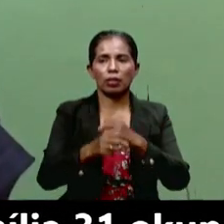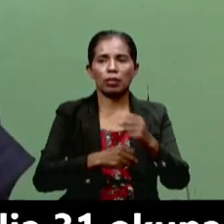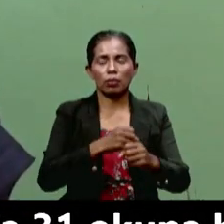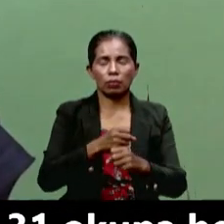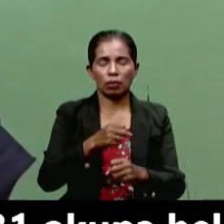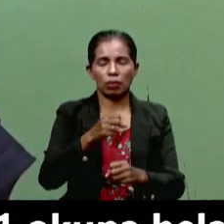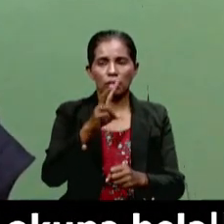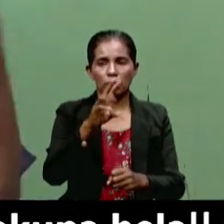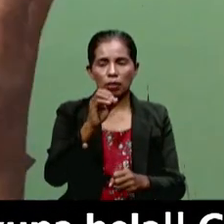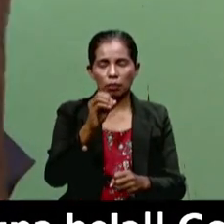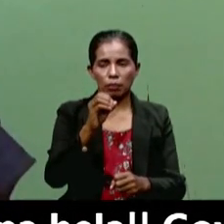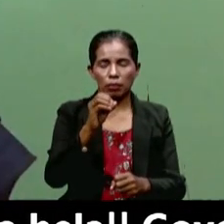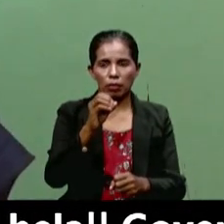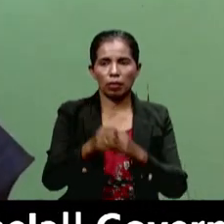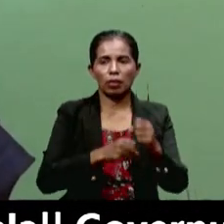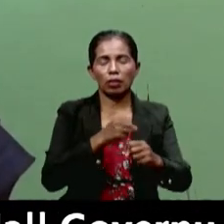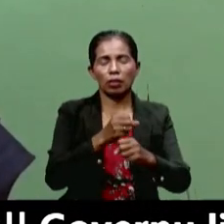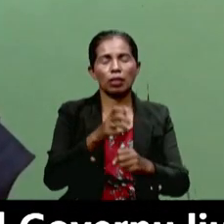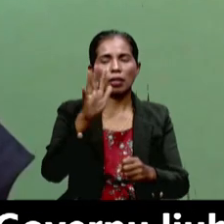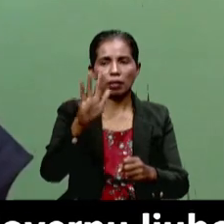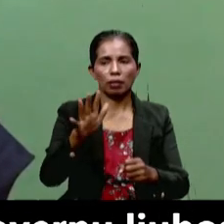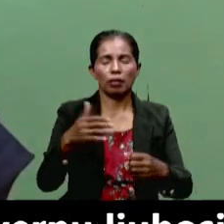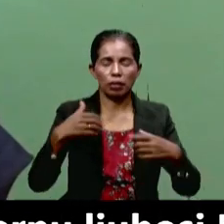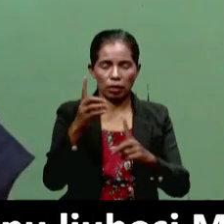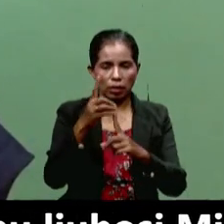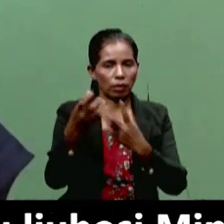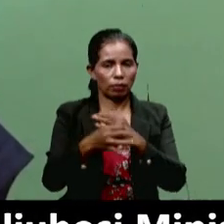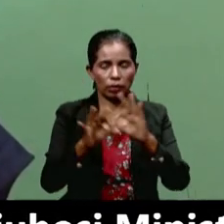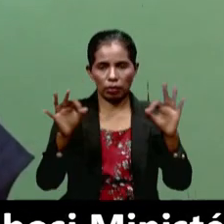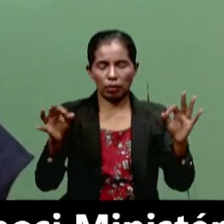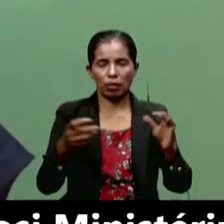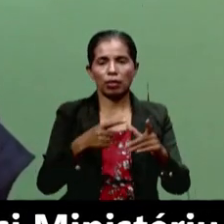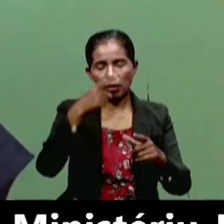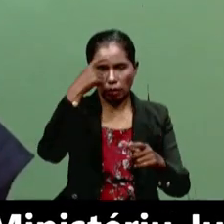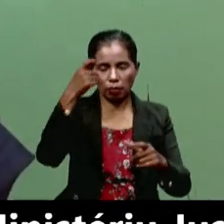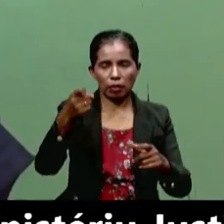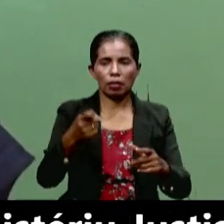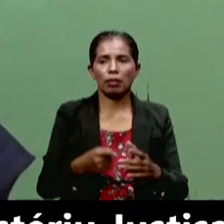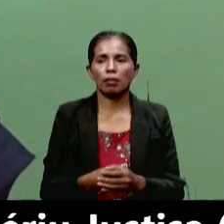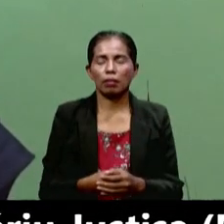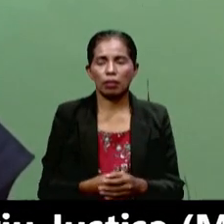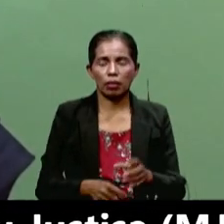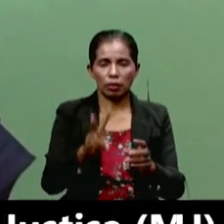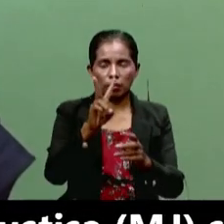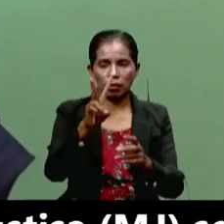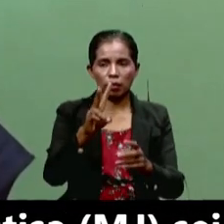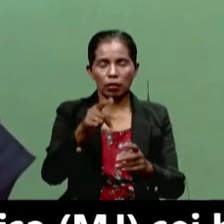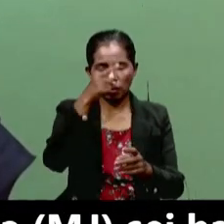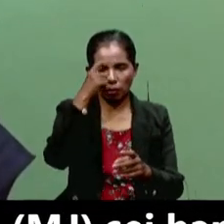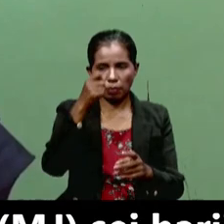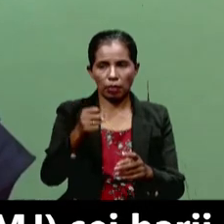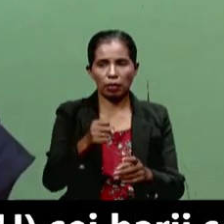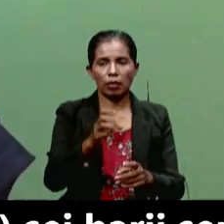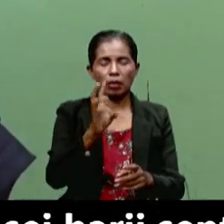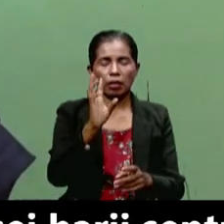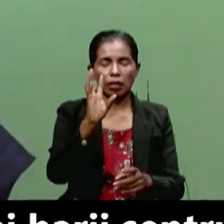2004 tina lima tan. Ya heta tamba ni maka ni heta expira. E segundo, o razão de acata 60